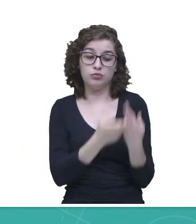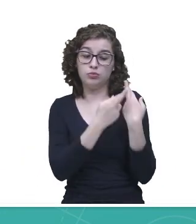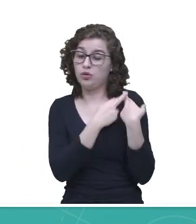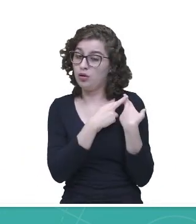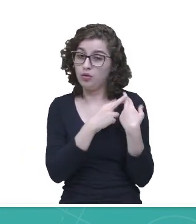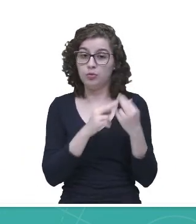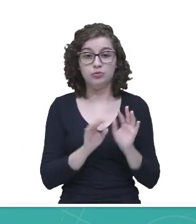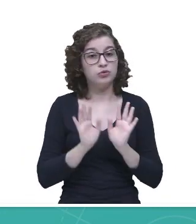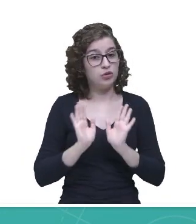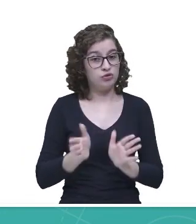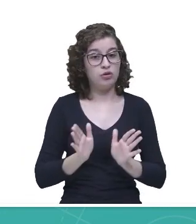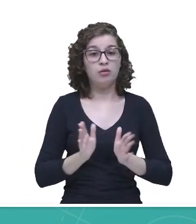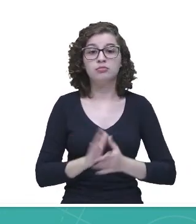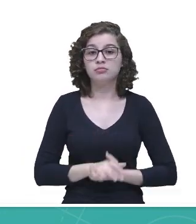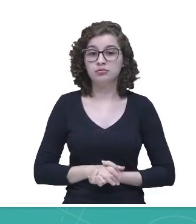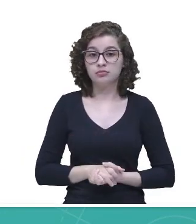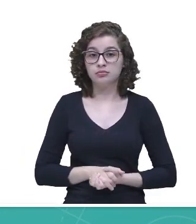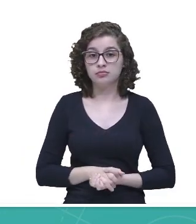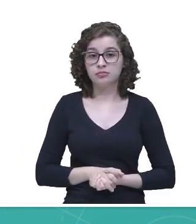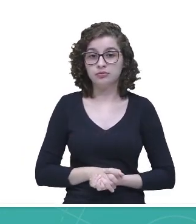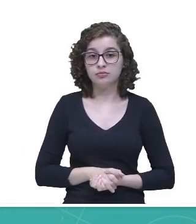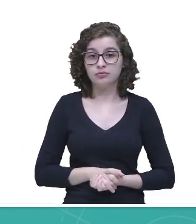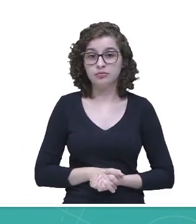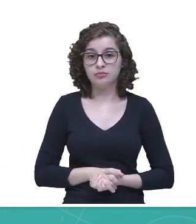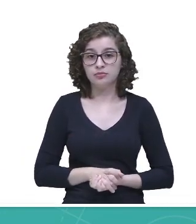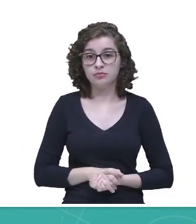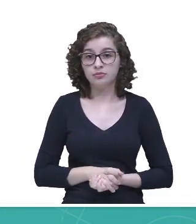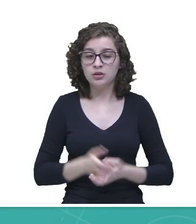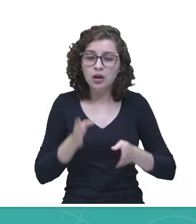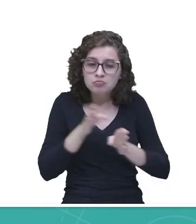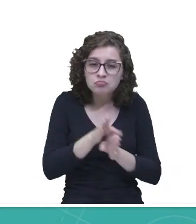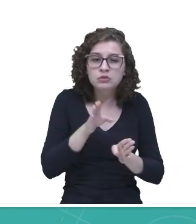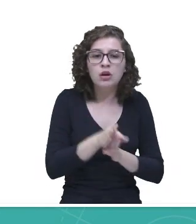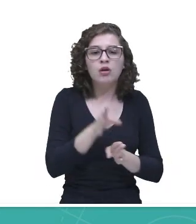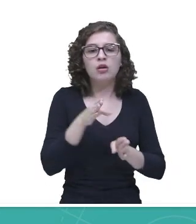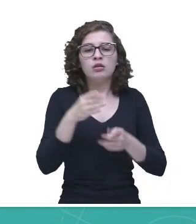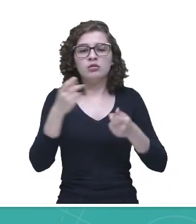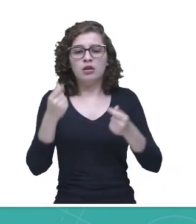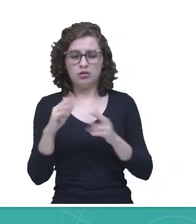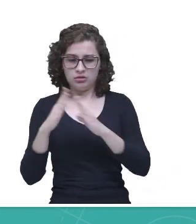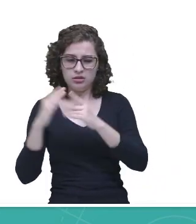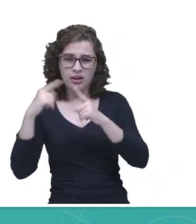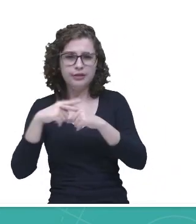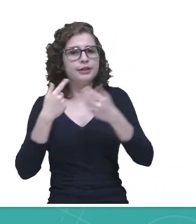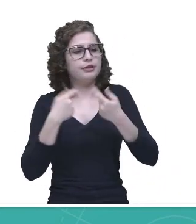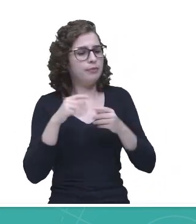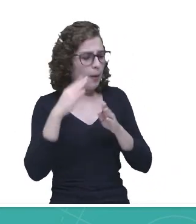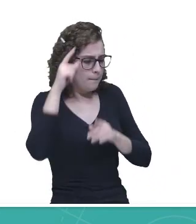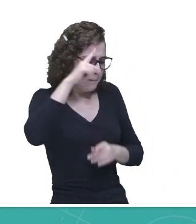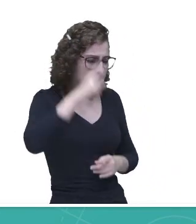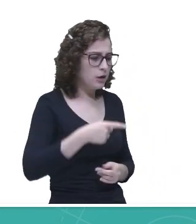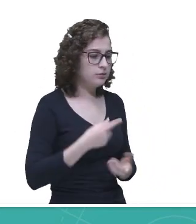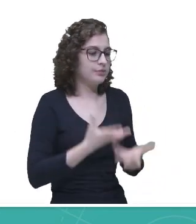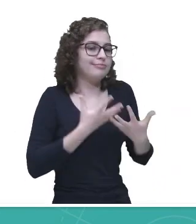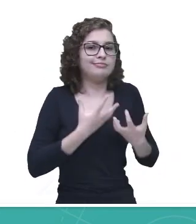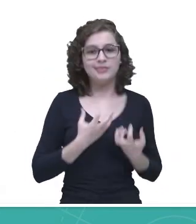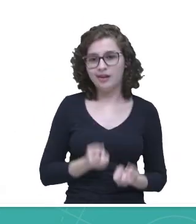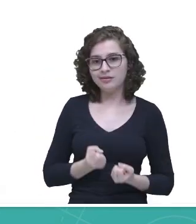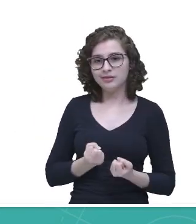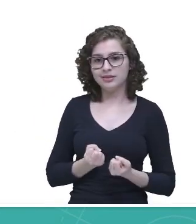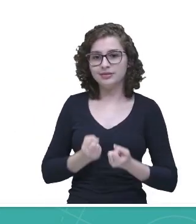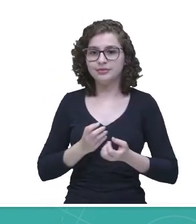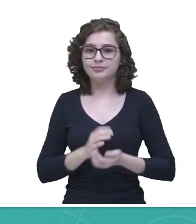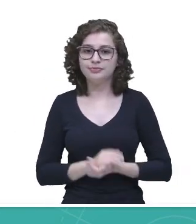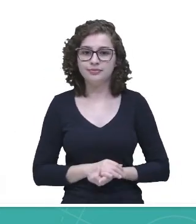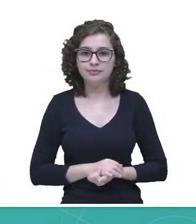estabelecida. Como eu disse a vocês, eles eram conduzidos a aceitar aquilo e se compreendia como verdadeiro. Cabia à igreja,